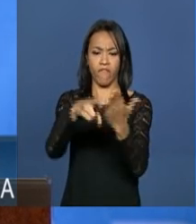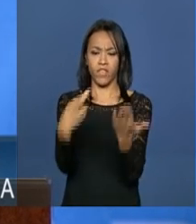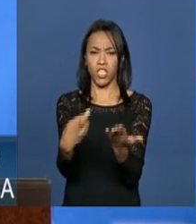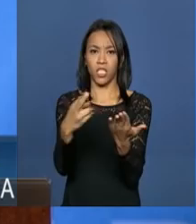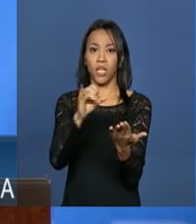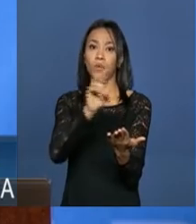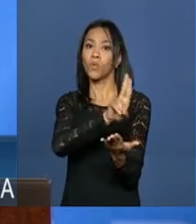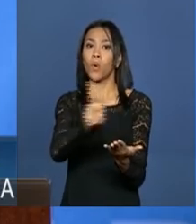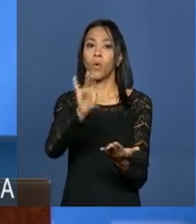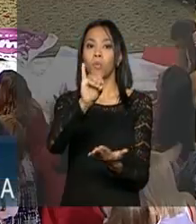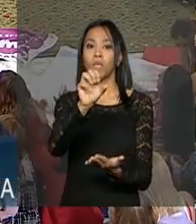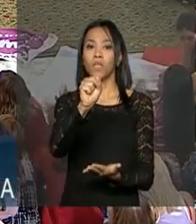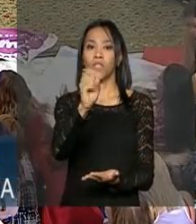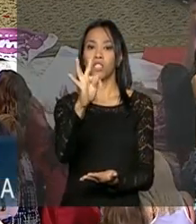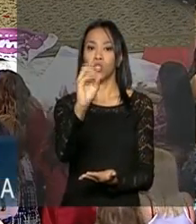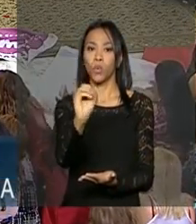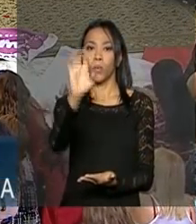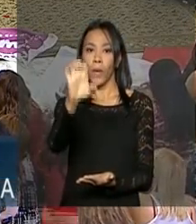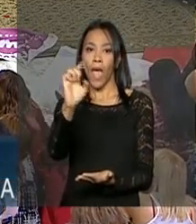Isto é, da semana passada.